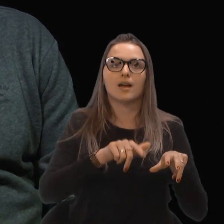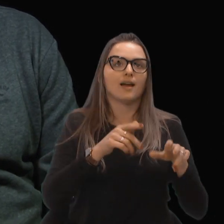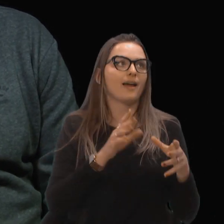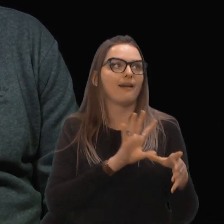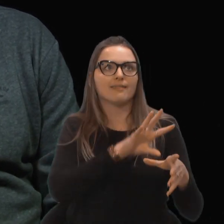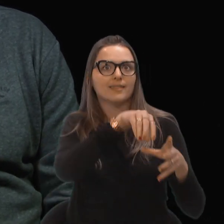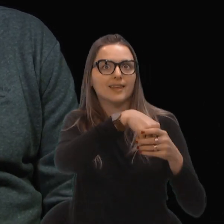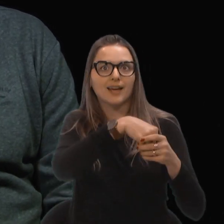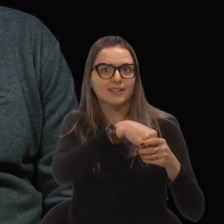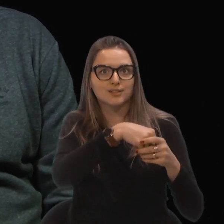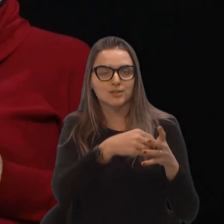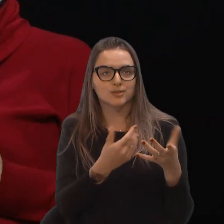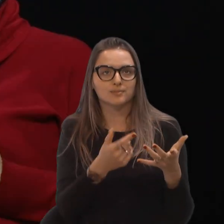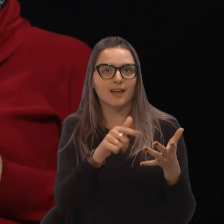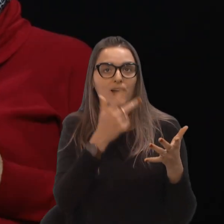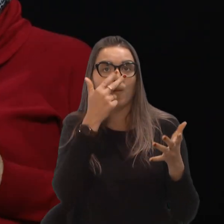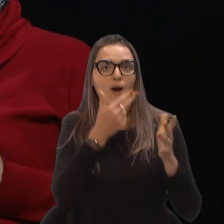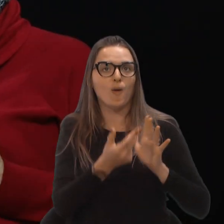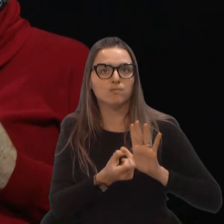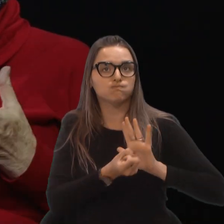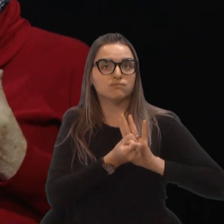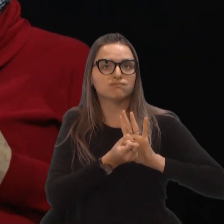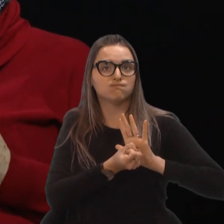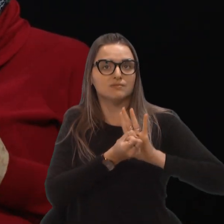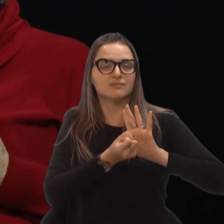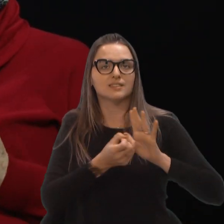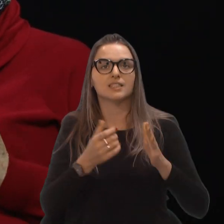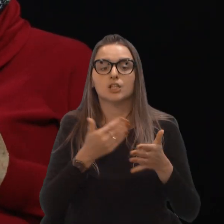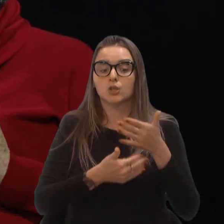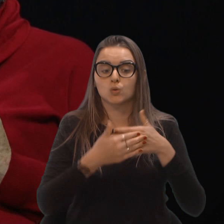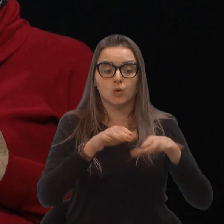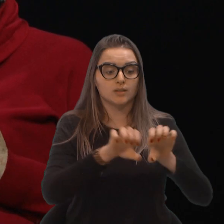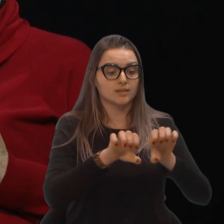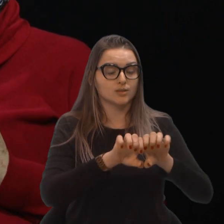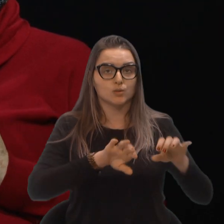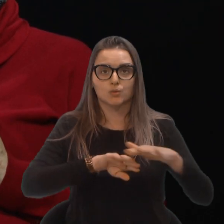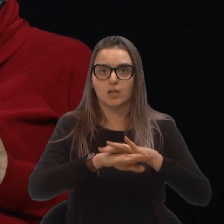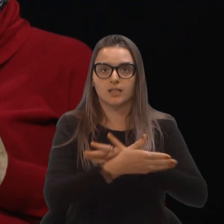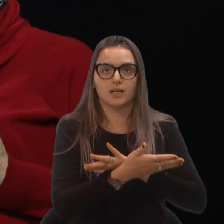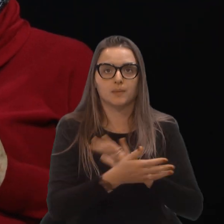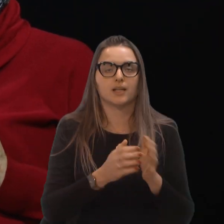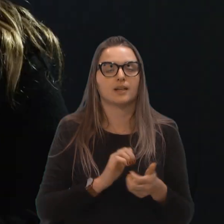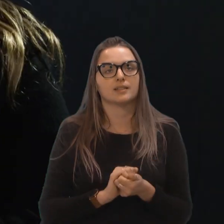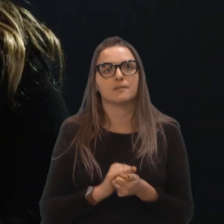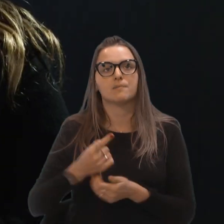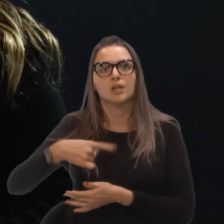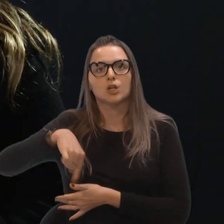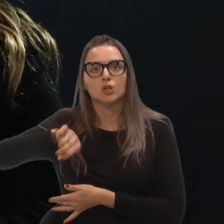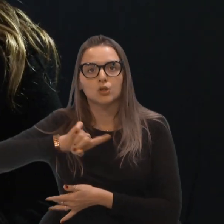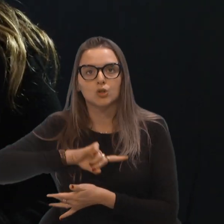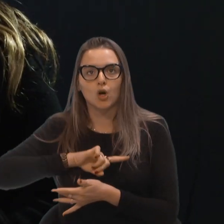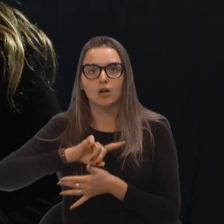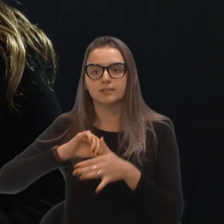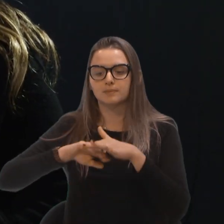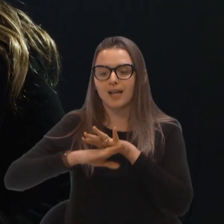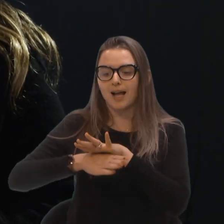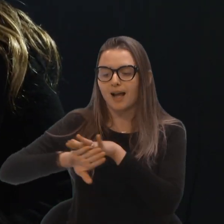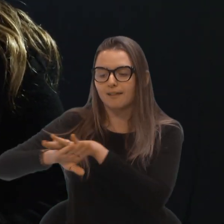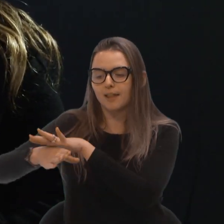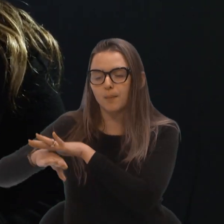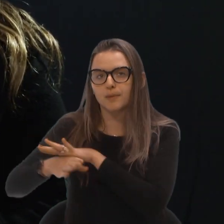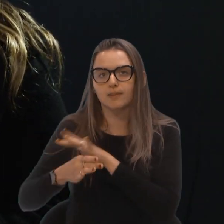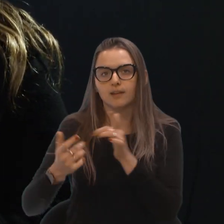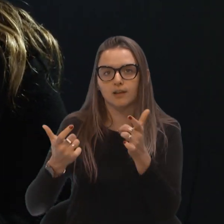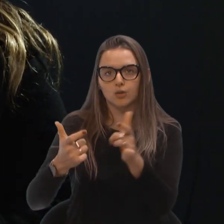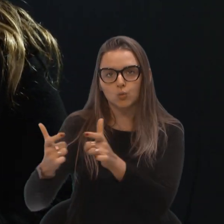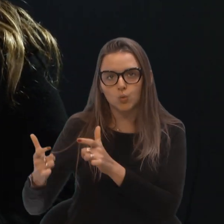da atividade legislativa. Toda a estrutura teve que ser adaptada, né? Nós acabamos suprimindo, né,